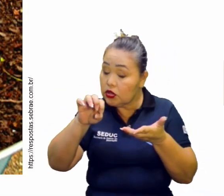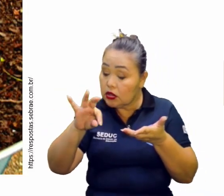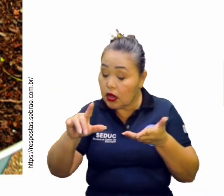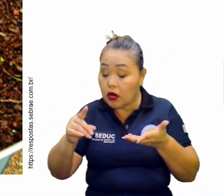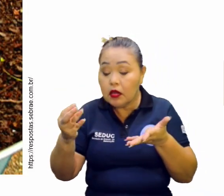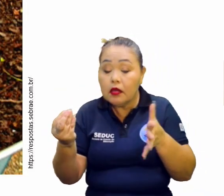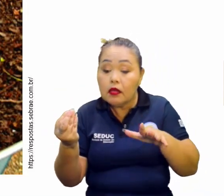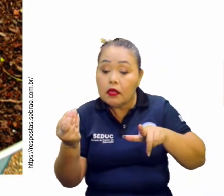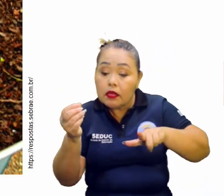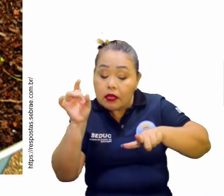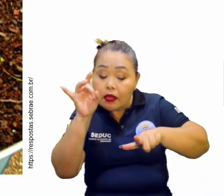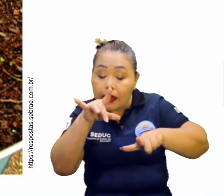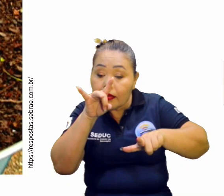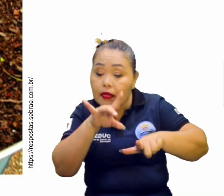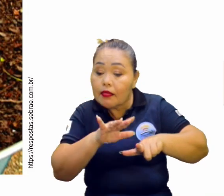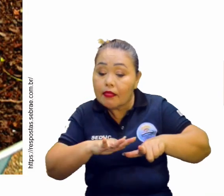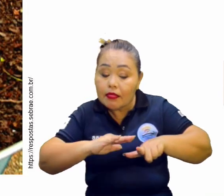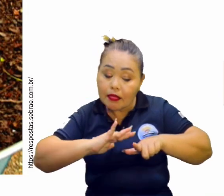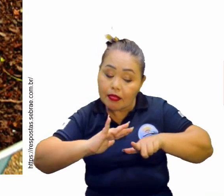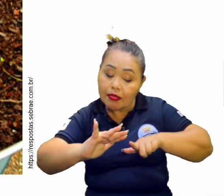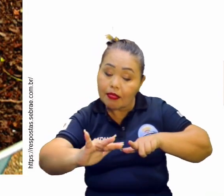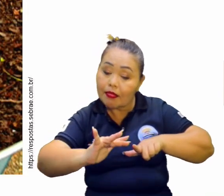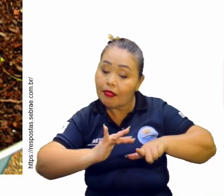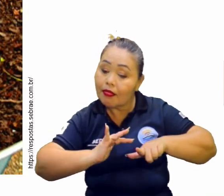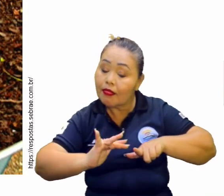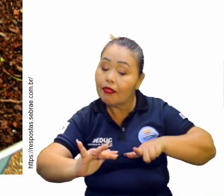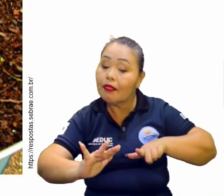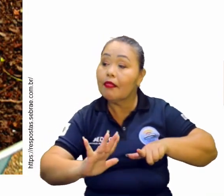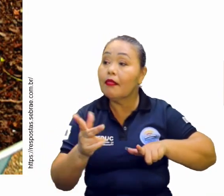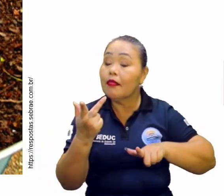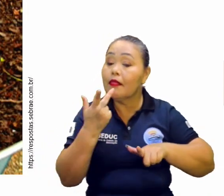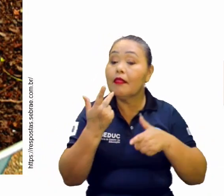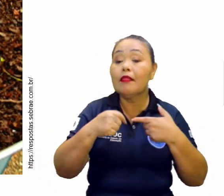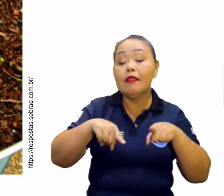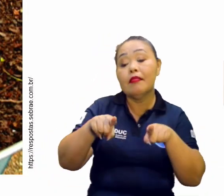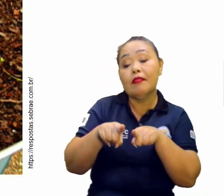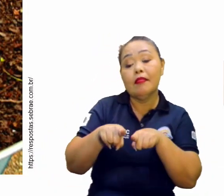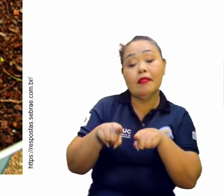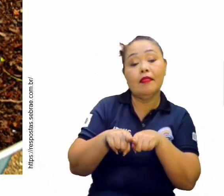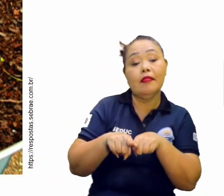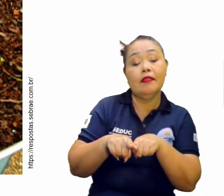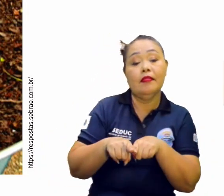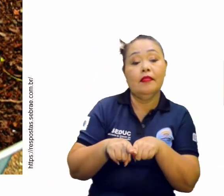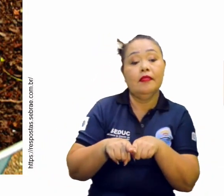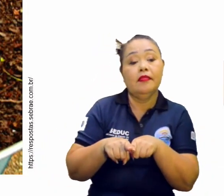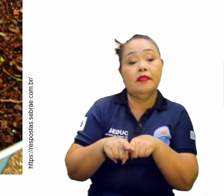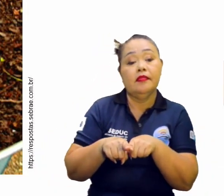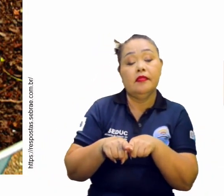descartados, né? Por exemplo, a gente pode falar também da questão dos resíduos